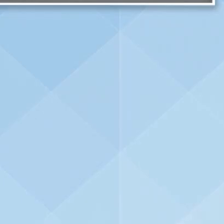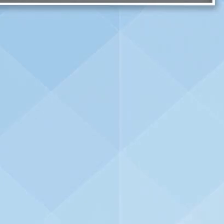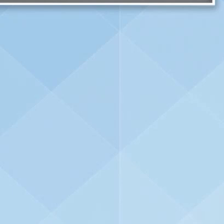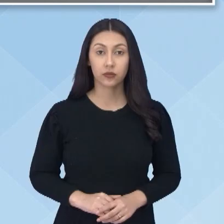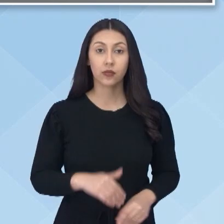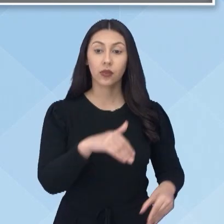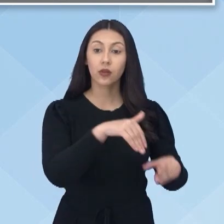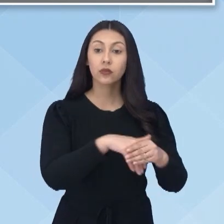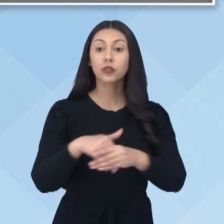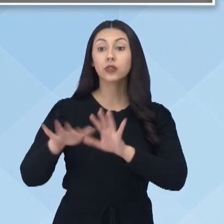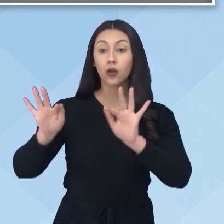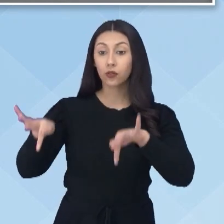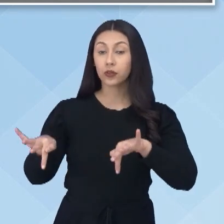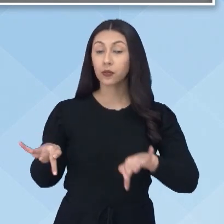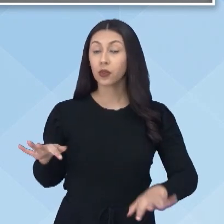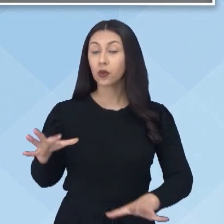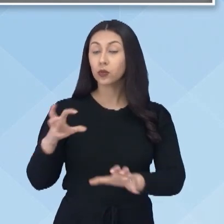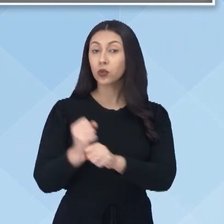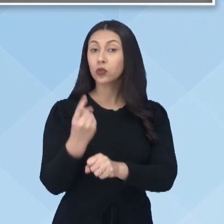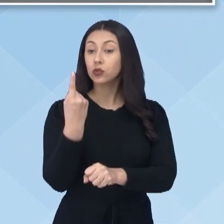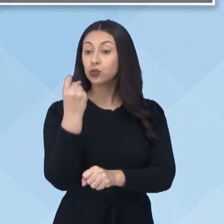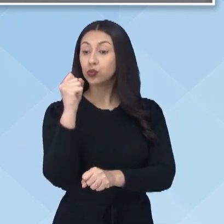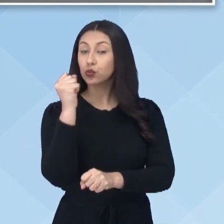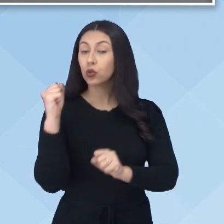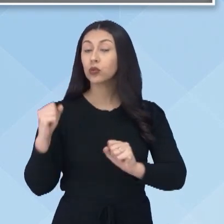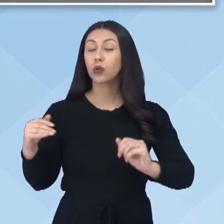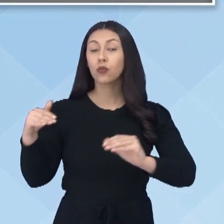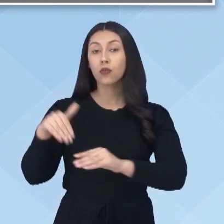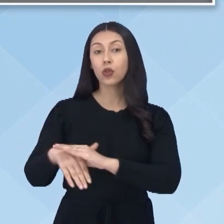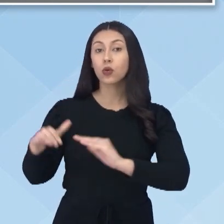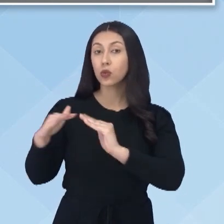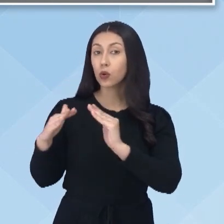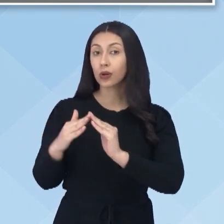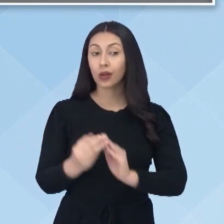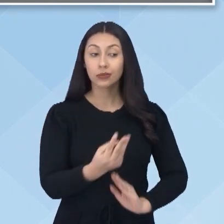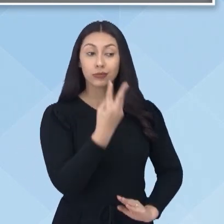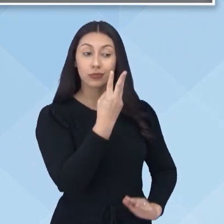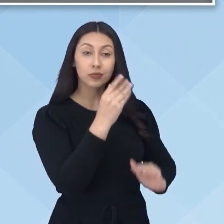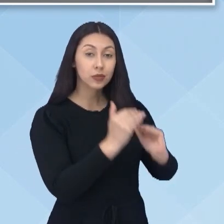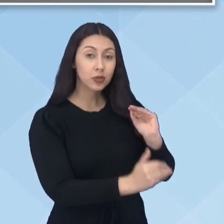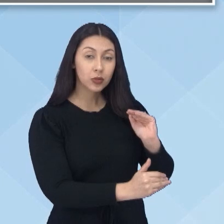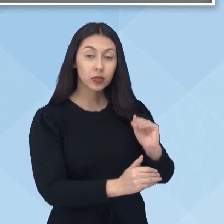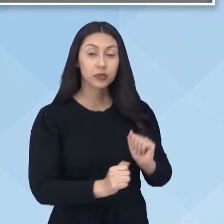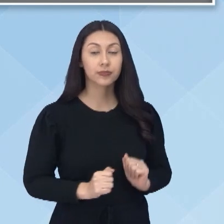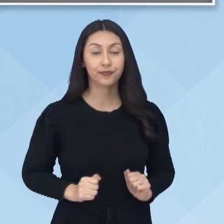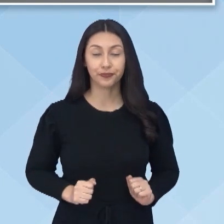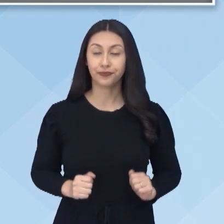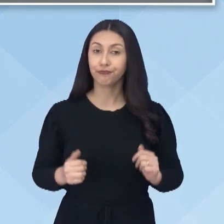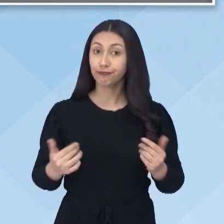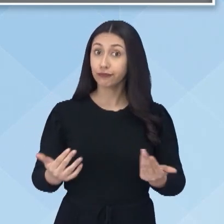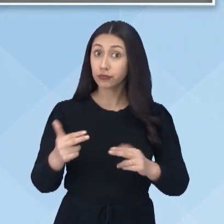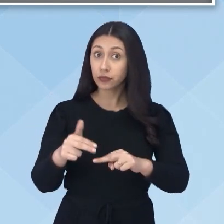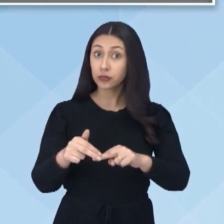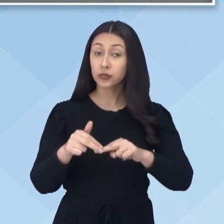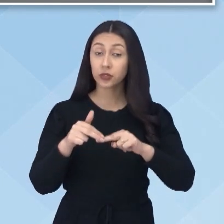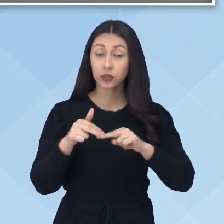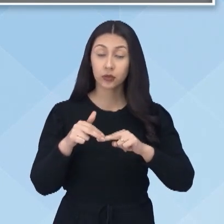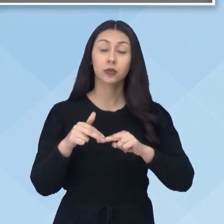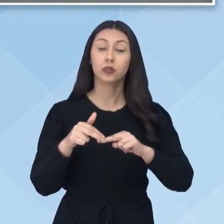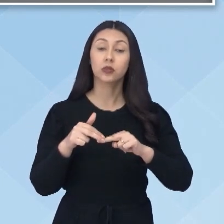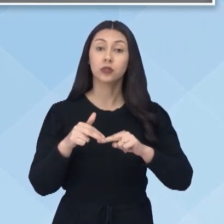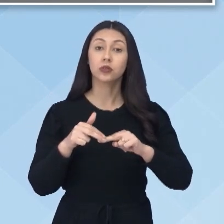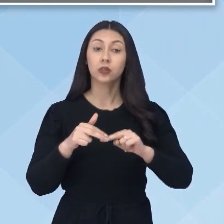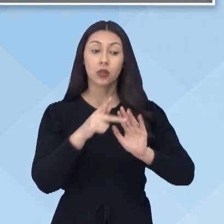Encerrada a votação. 18 votos favoráveis, 3 votos contrários, senhor presidente. 3 votos contrários, 18 votos favoráveis.